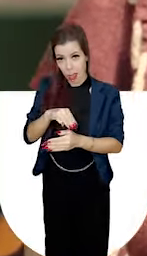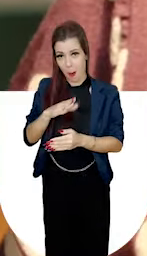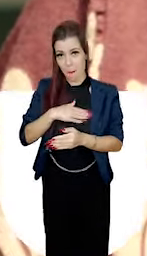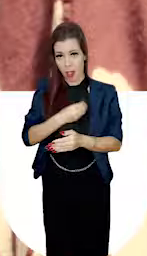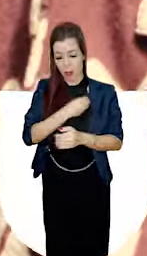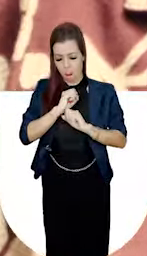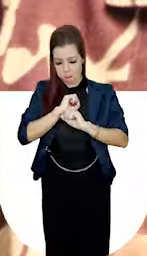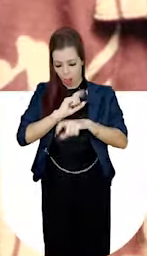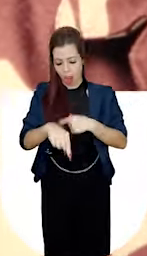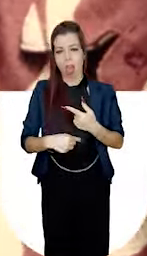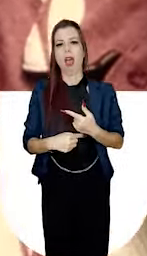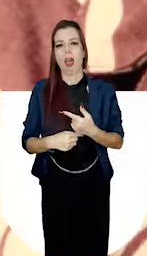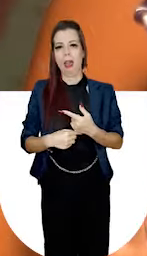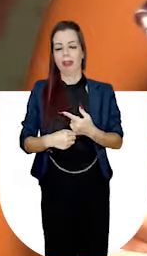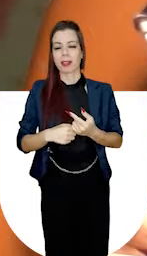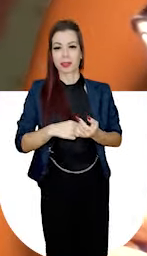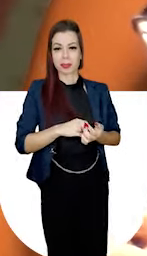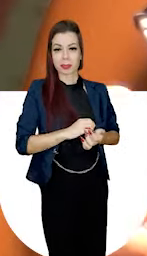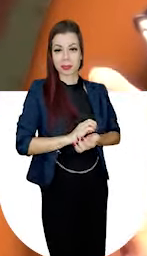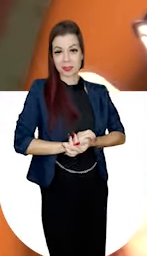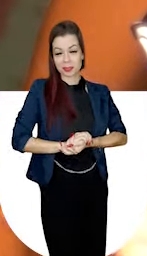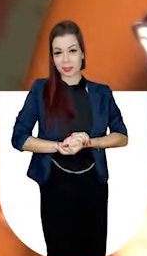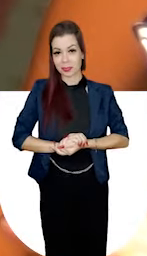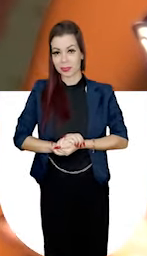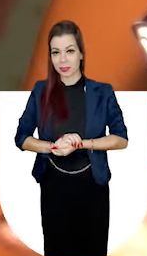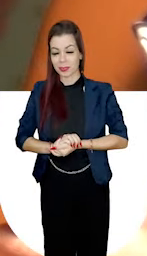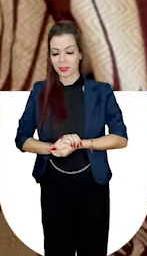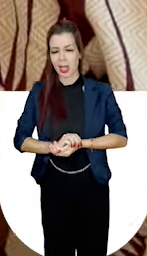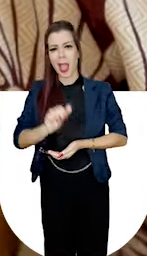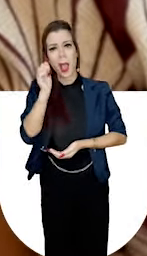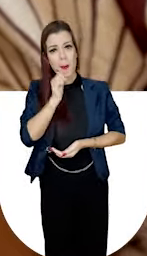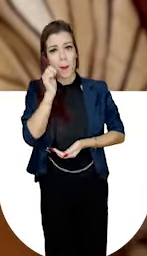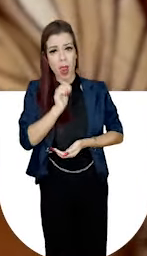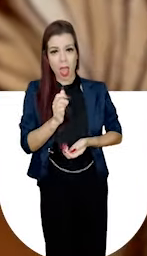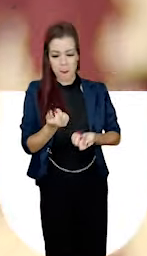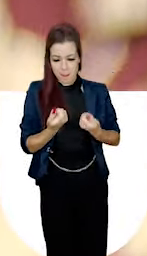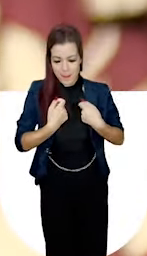dessa terapia do CEAM, a minha vida foi transformada.